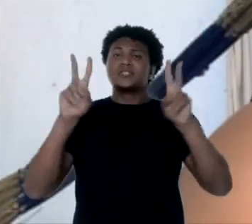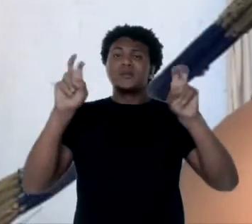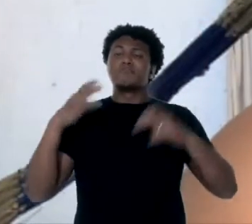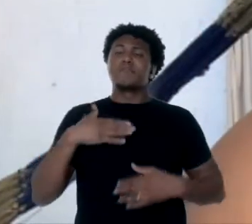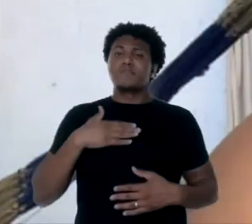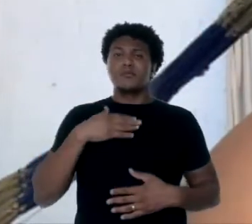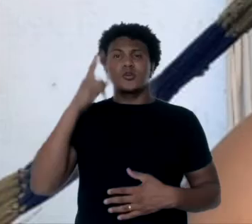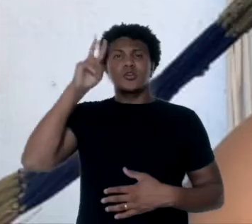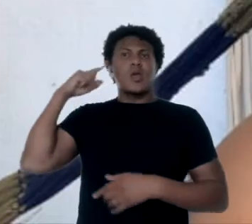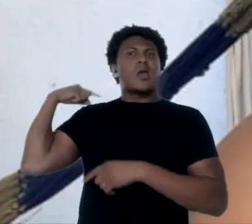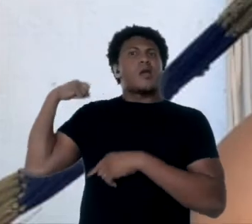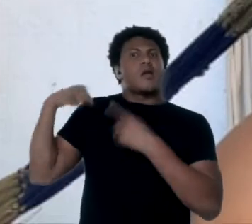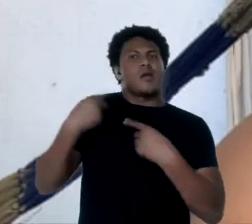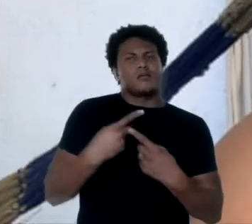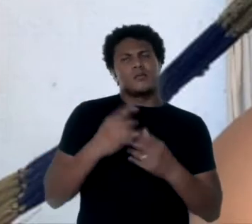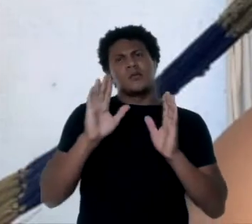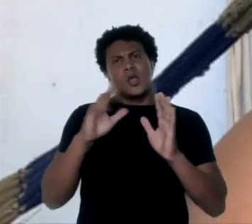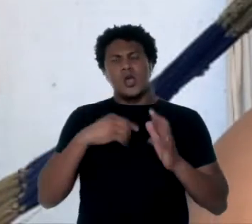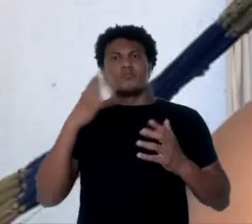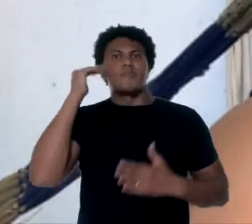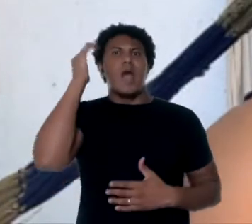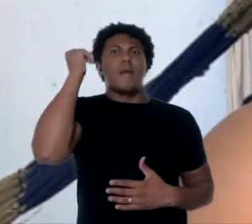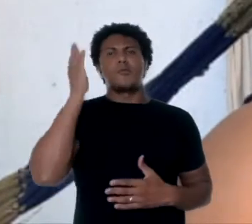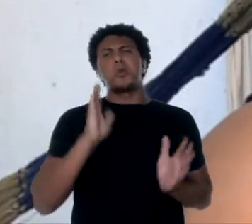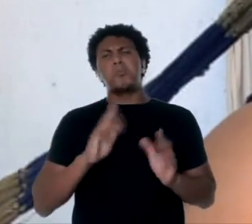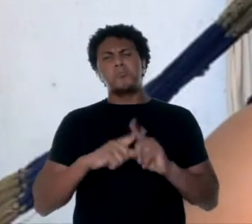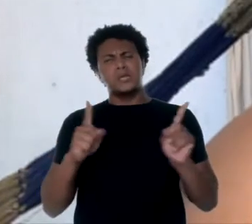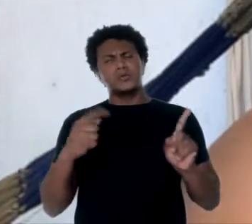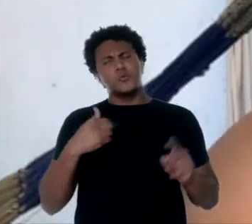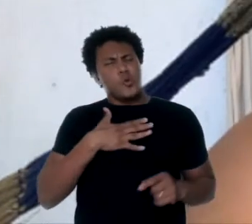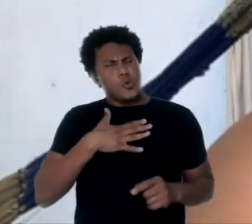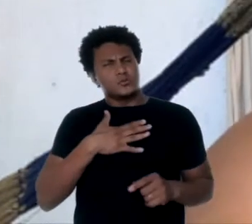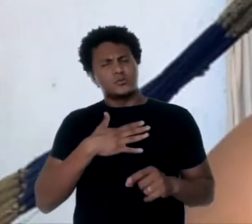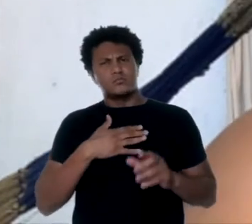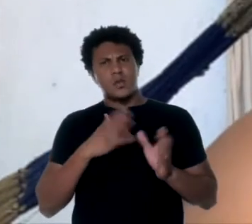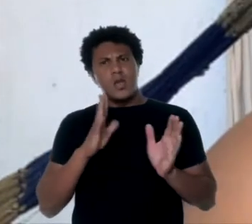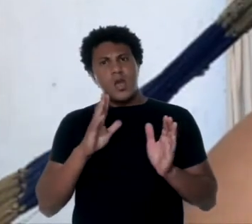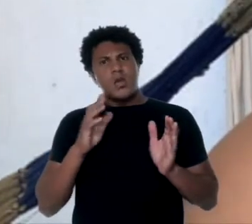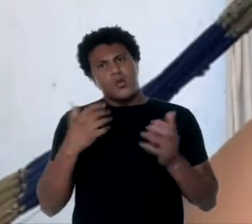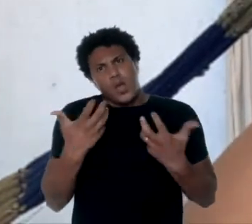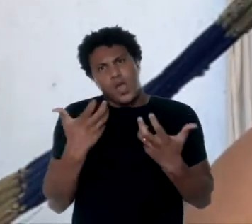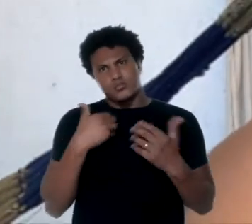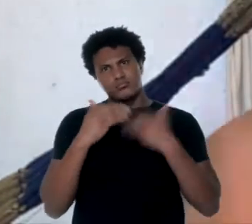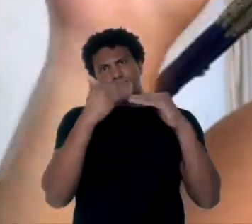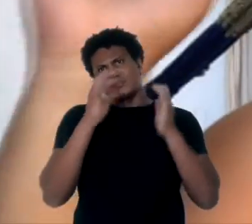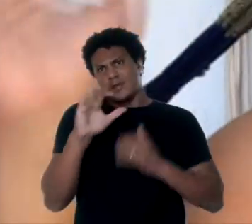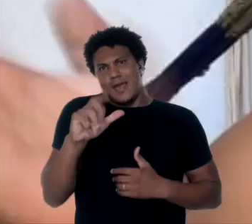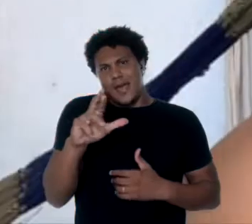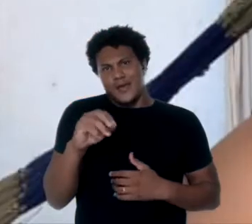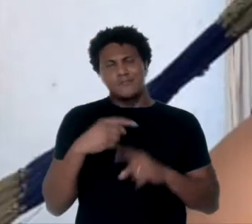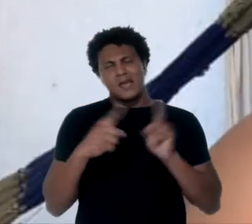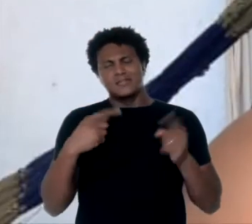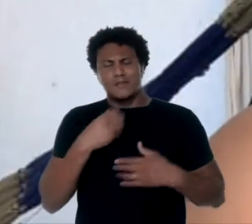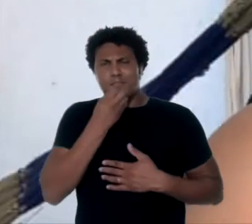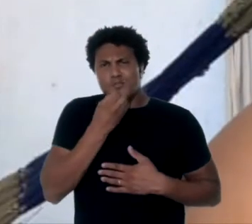Mas eu tô aqui pra falar da minha carreira, que não é muito grande, mas pra mim já é o suficiente. Não, que eu quero que pare aqui, tá? Que eu quero